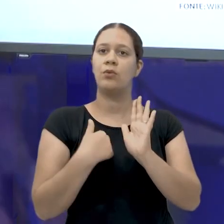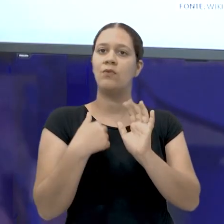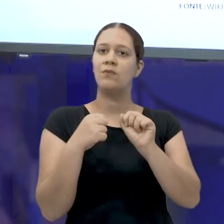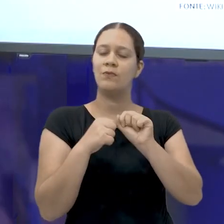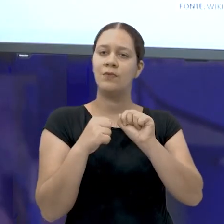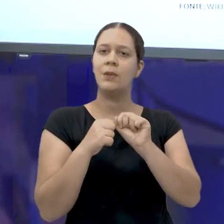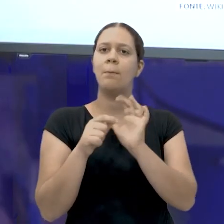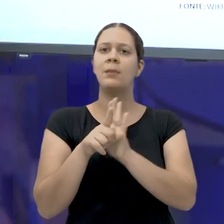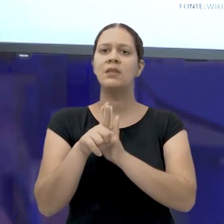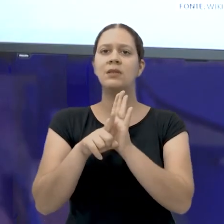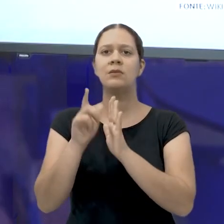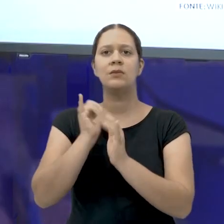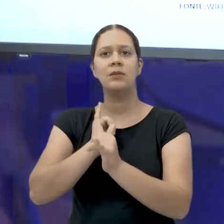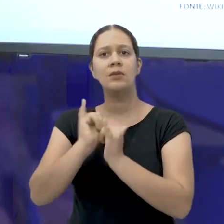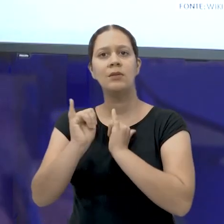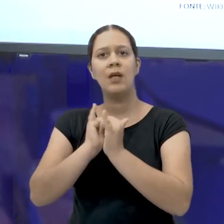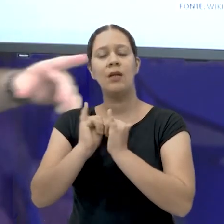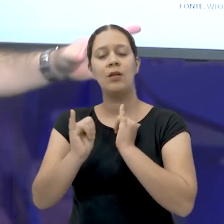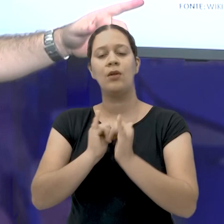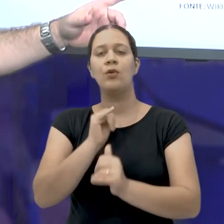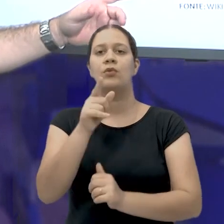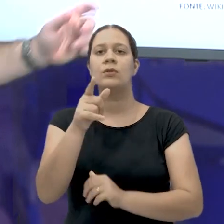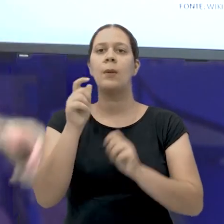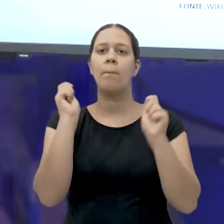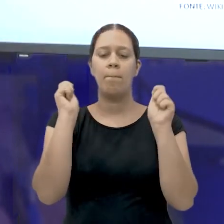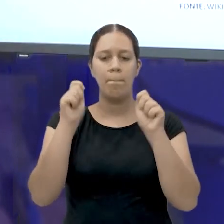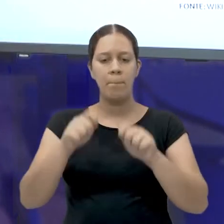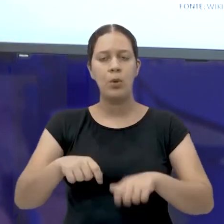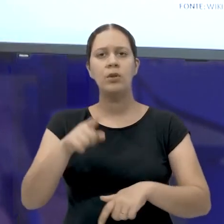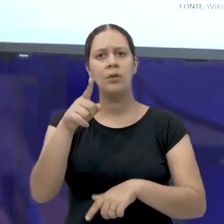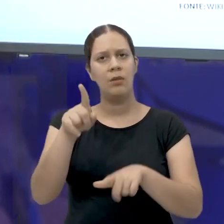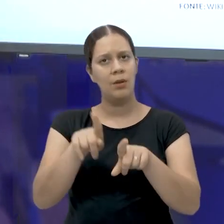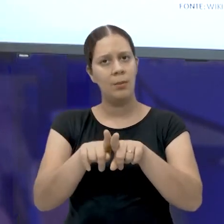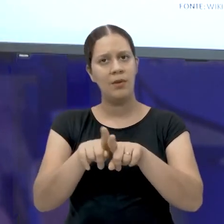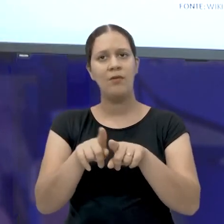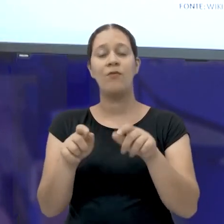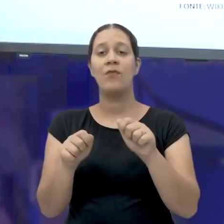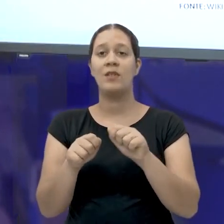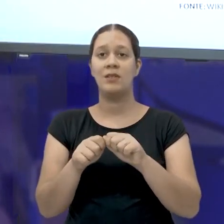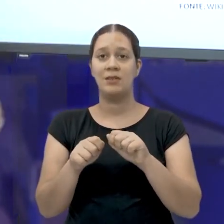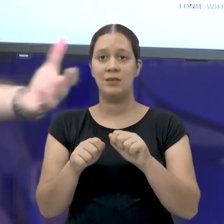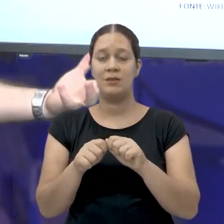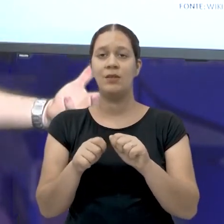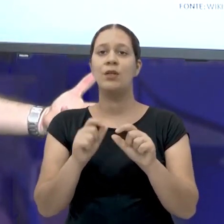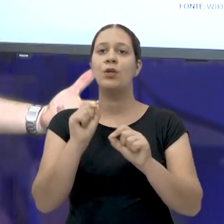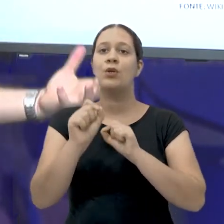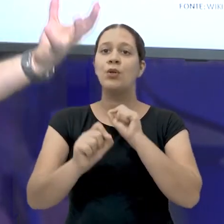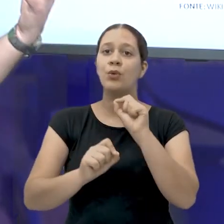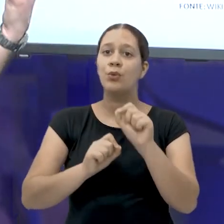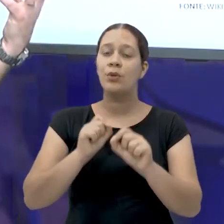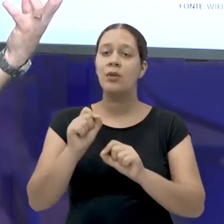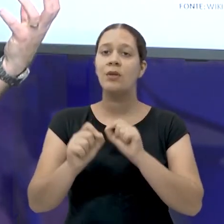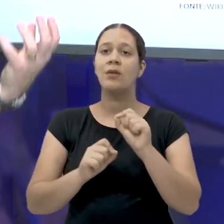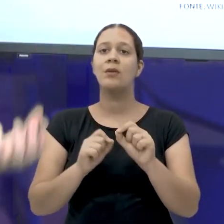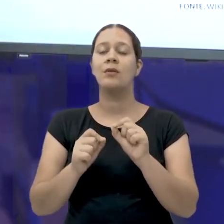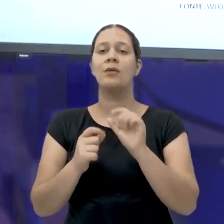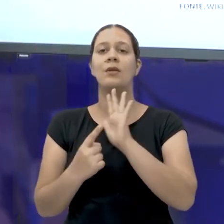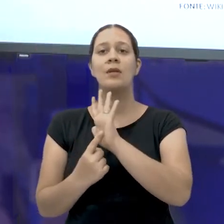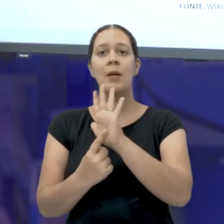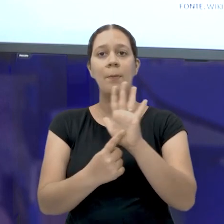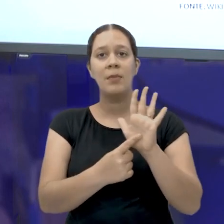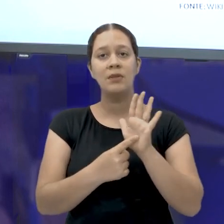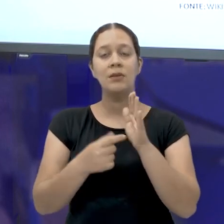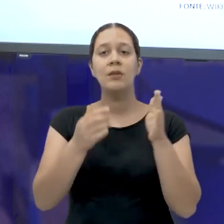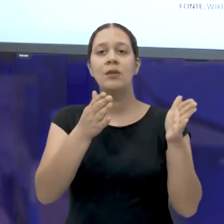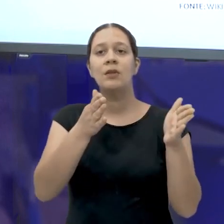na internet, como você também pode realizar, tá bom? E o que foi que nós apresentamos com esse último